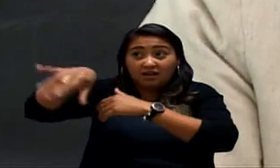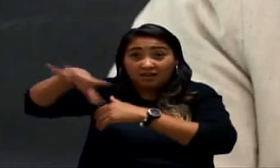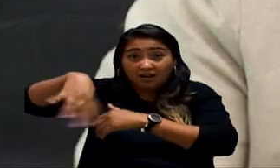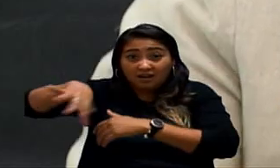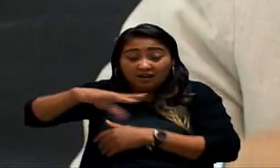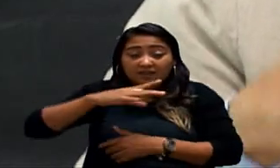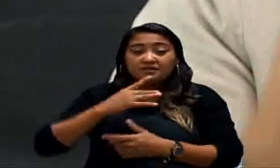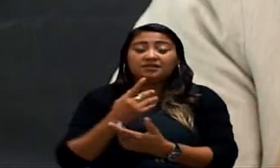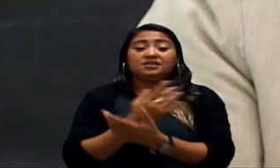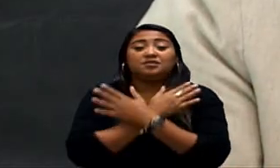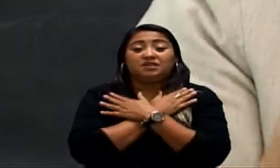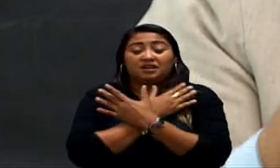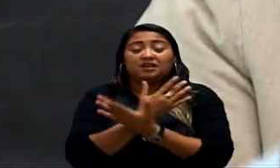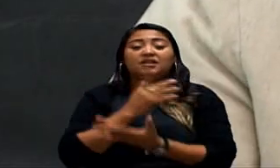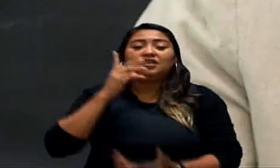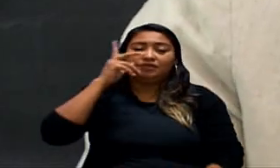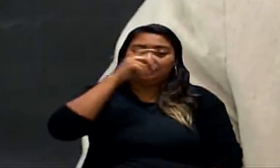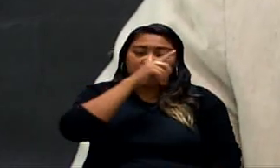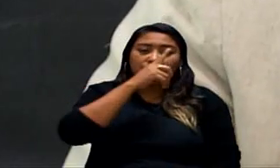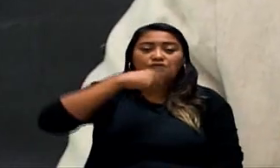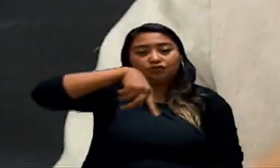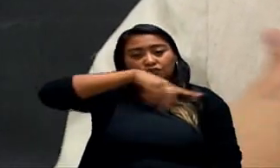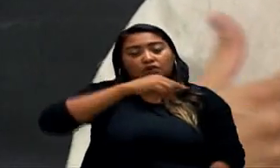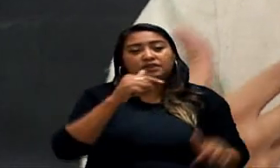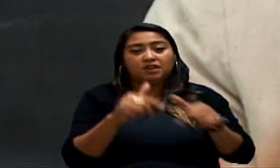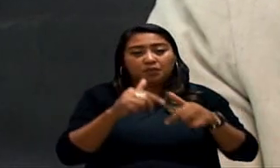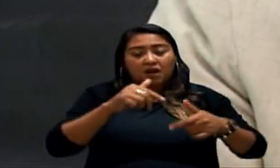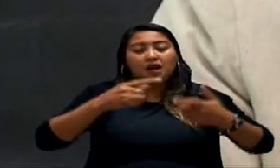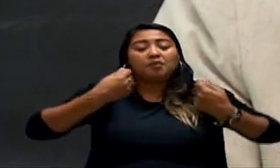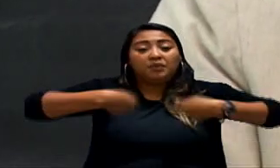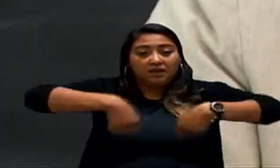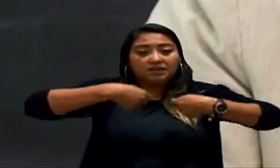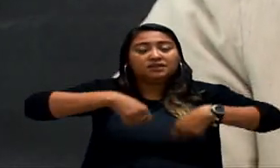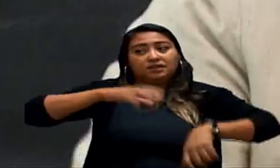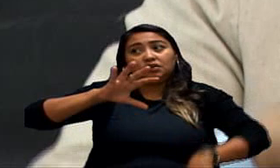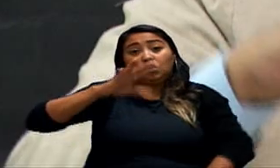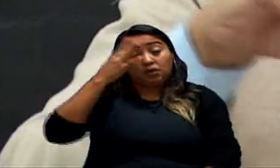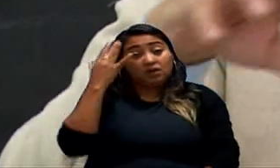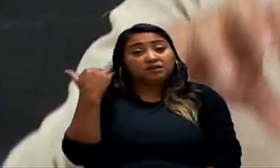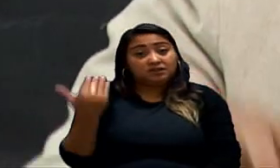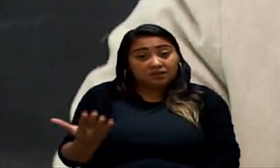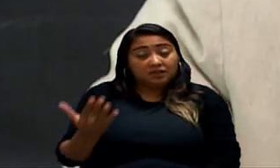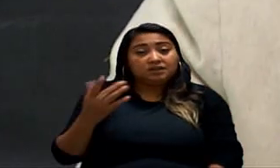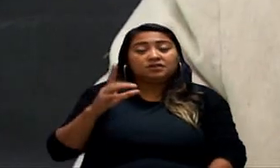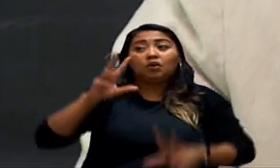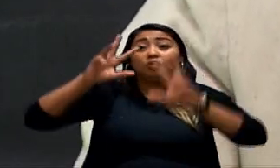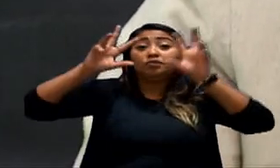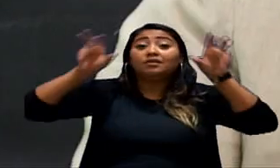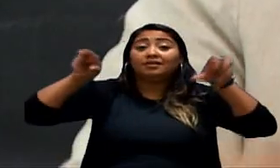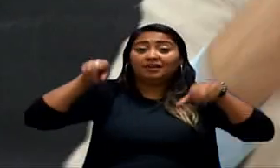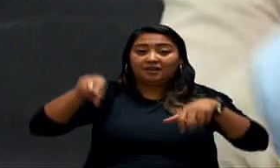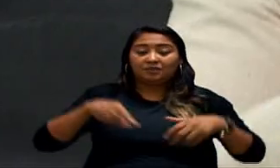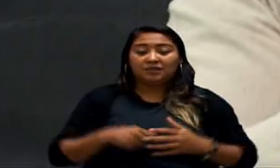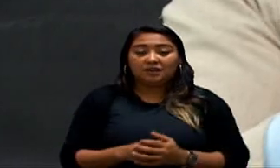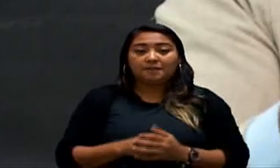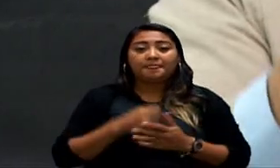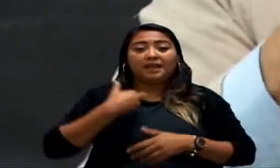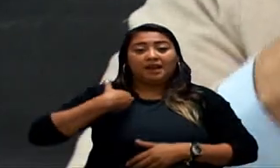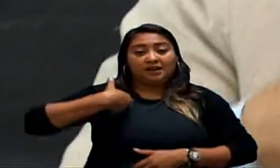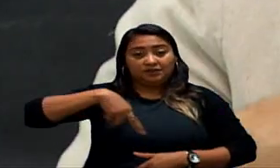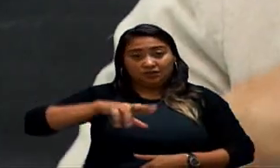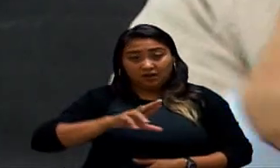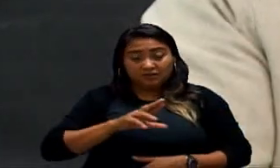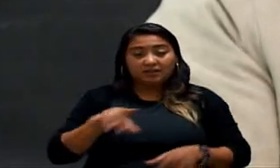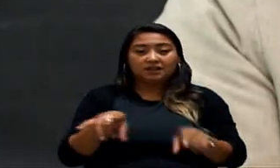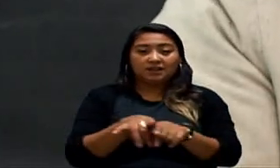cemitérios. Então, é dificultoso, a gente tem que trabalhar em cima de uma situação, em cima de uma questão religiosa e